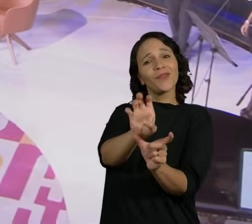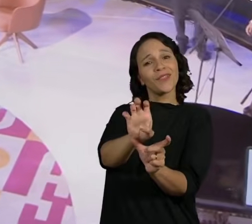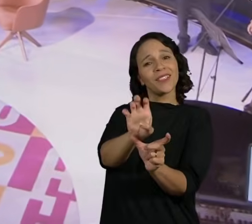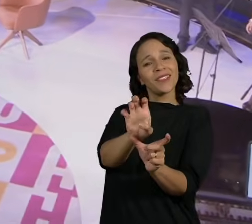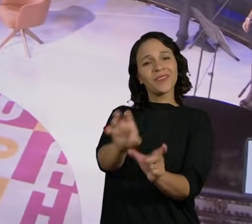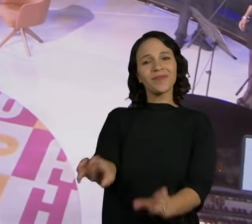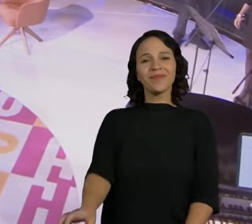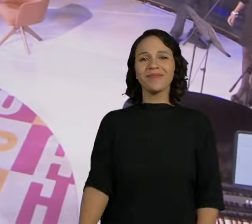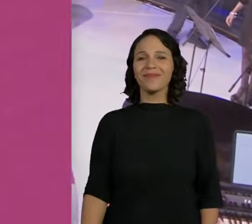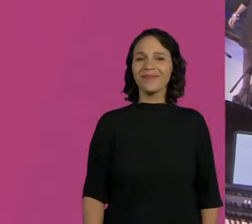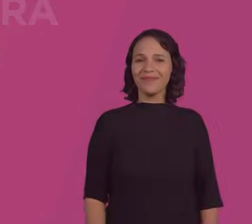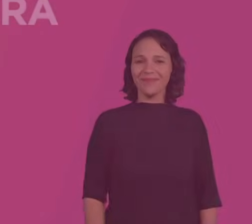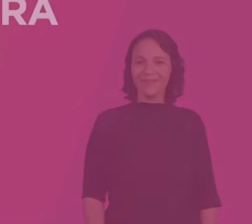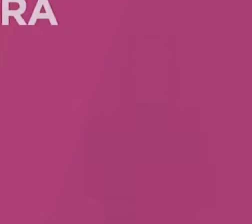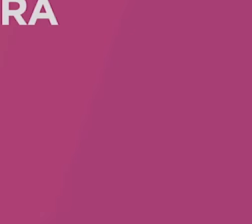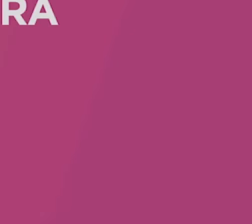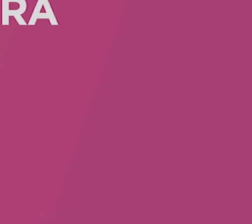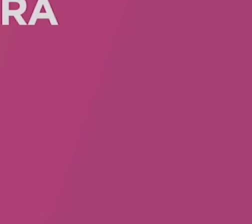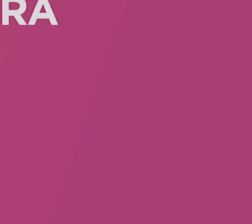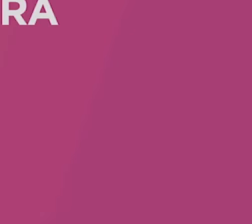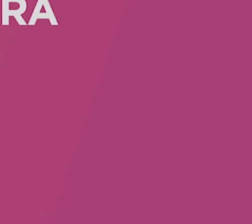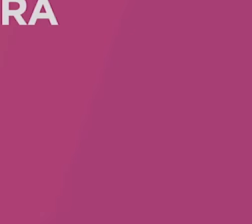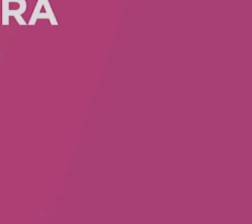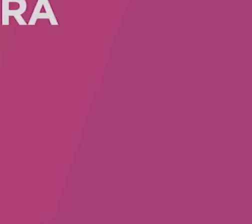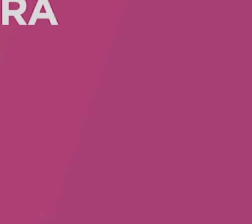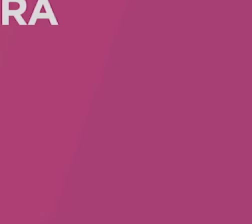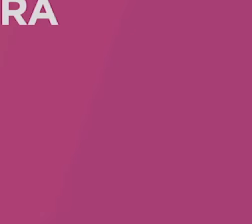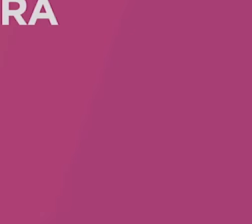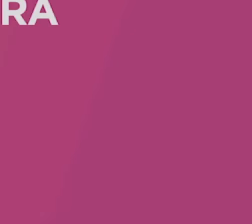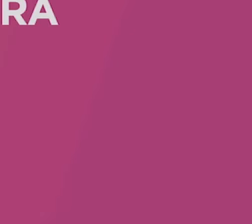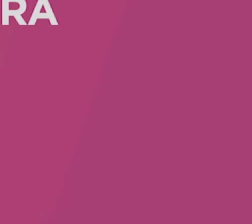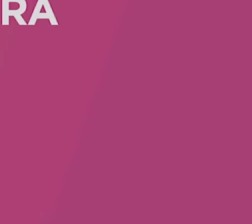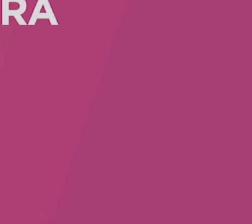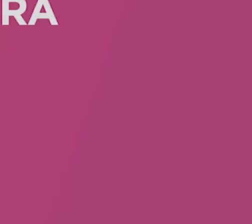love. Muito obrigado.